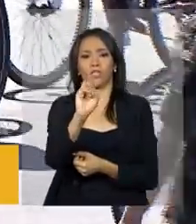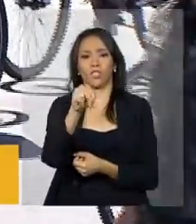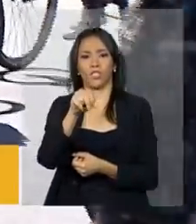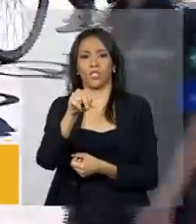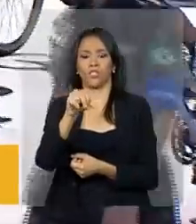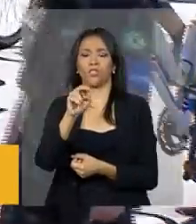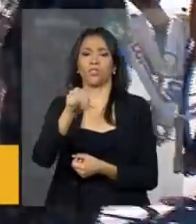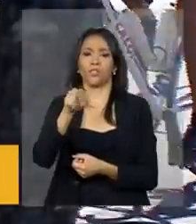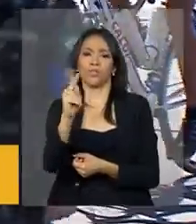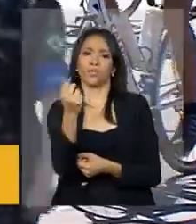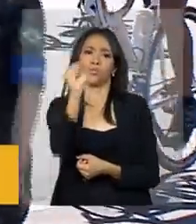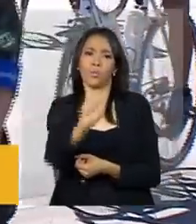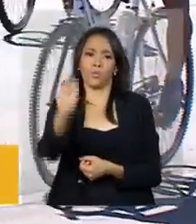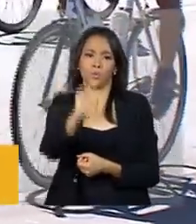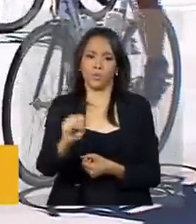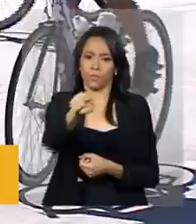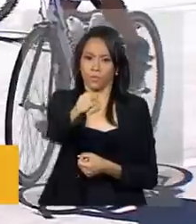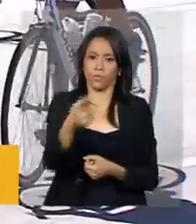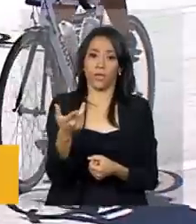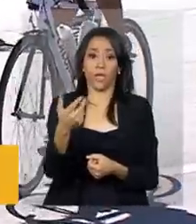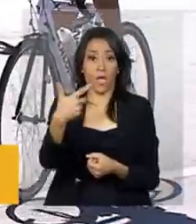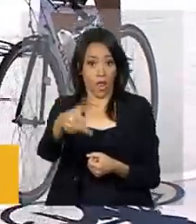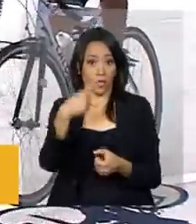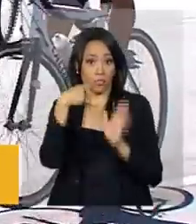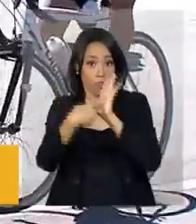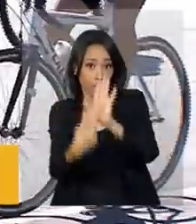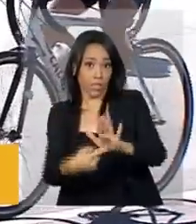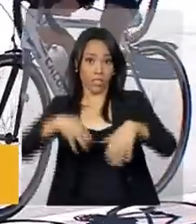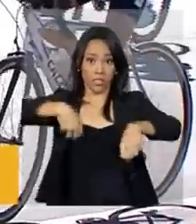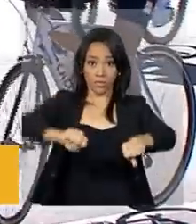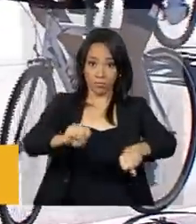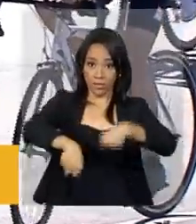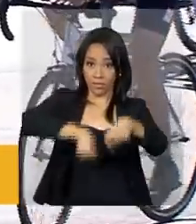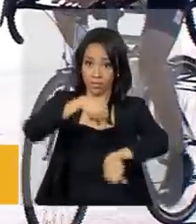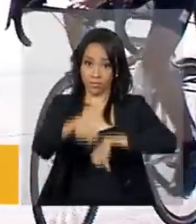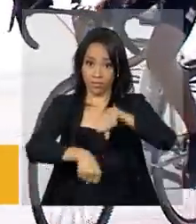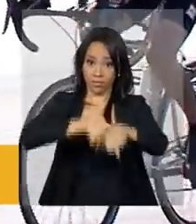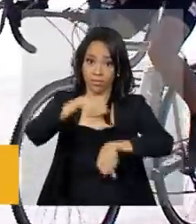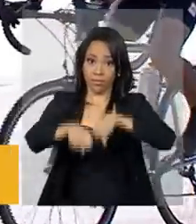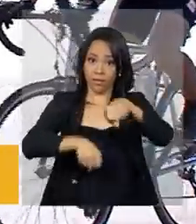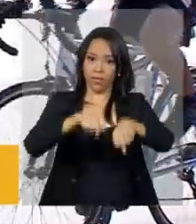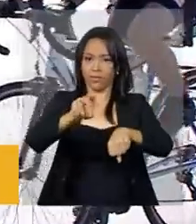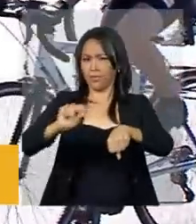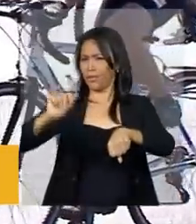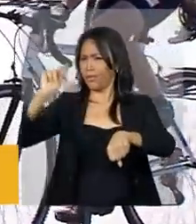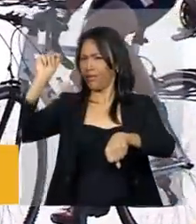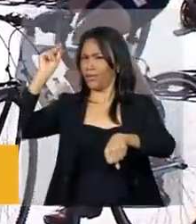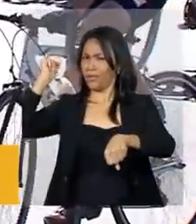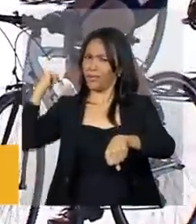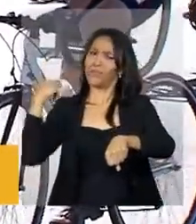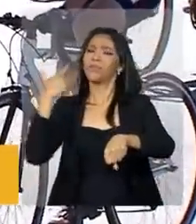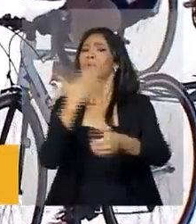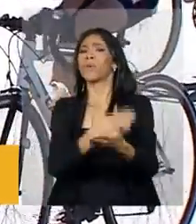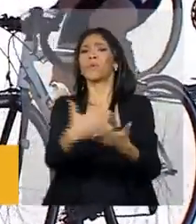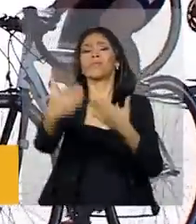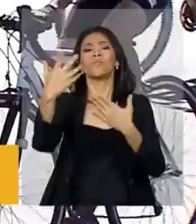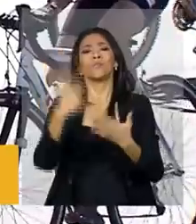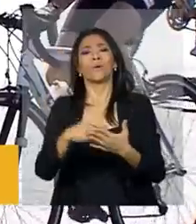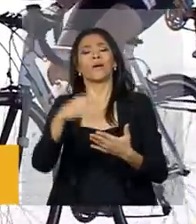bike, estrada e BMX. Estão presentes nos Jogos Olímpicos desde a sua primeira edição em Atenas, em